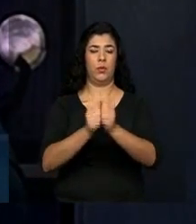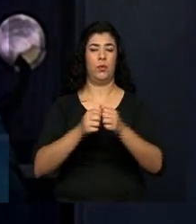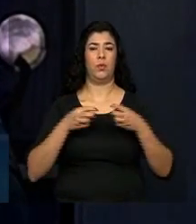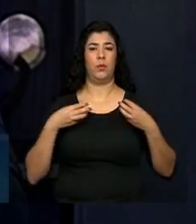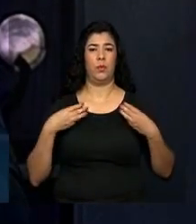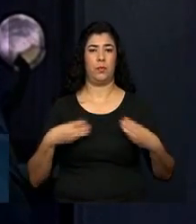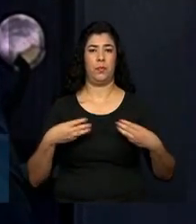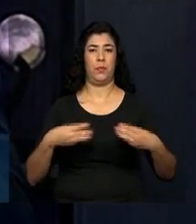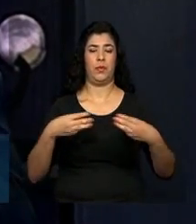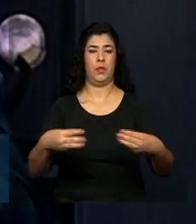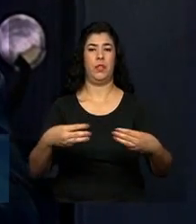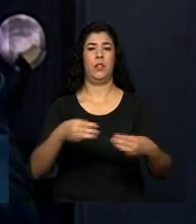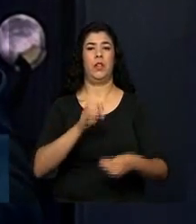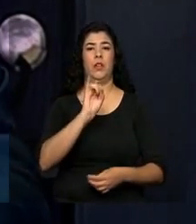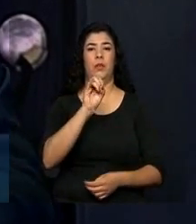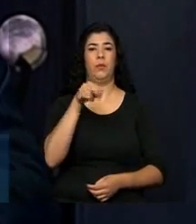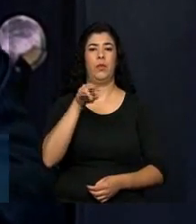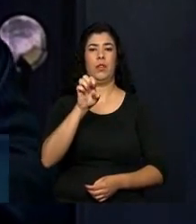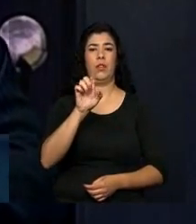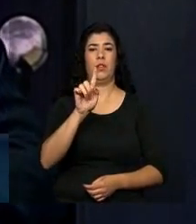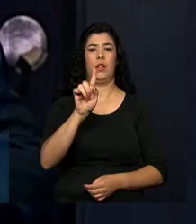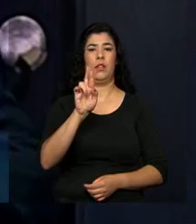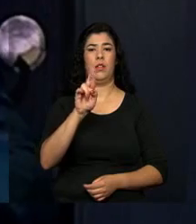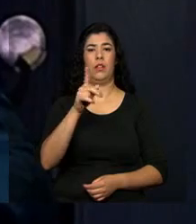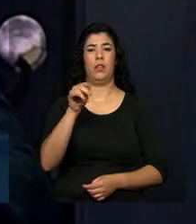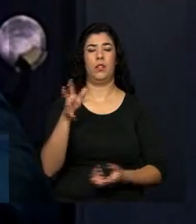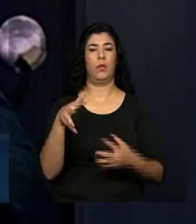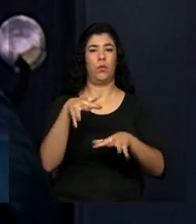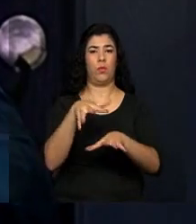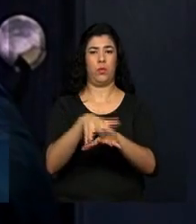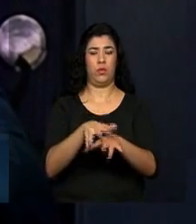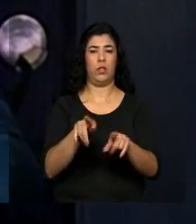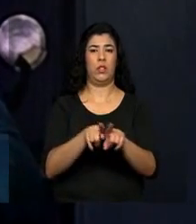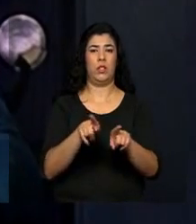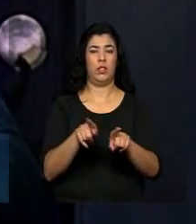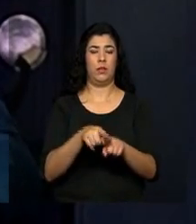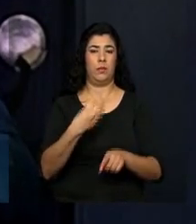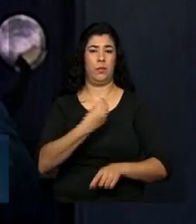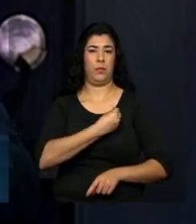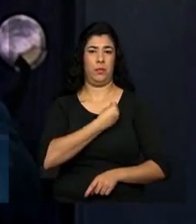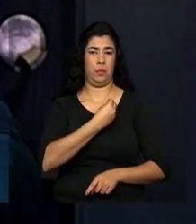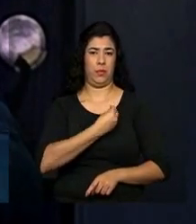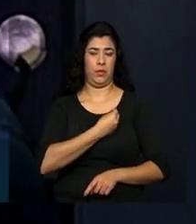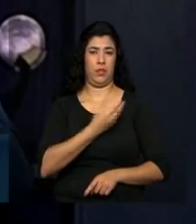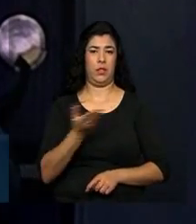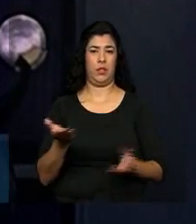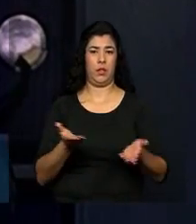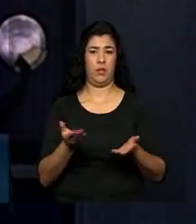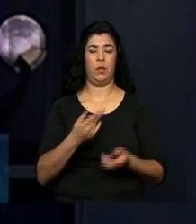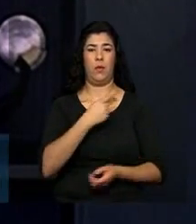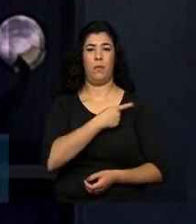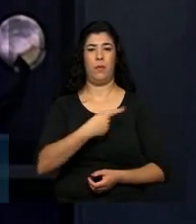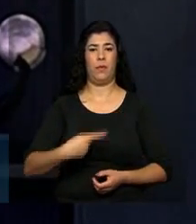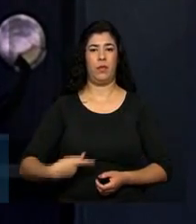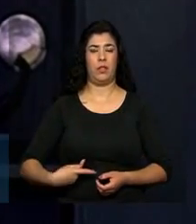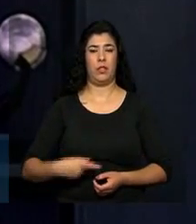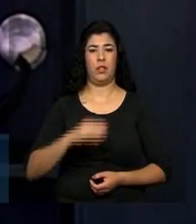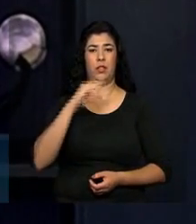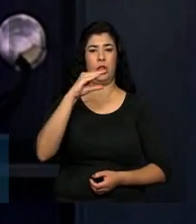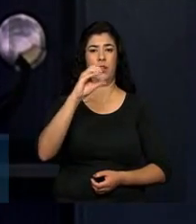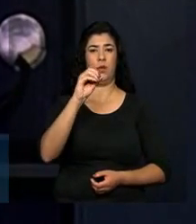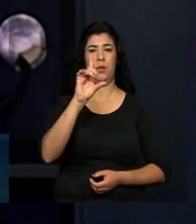da Integração e também aqui eh presente o presidente da codevasf Elmo